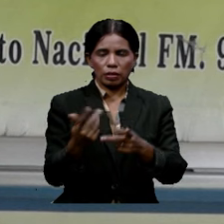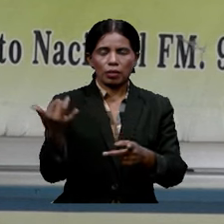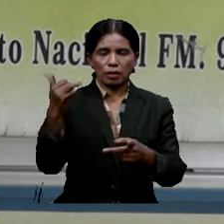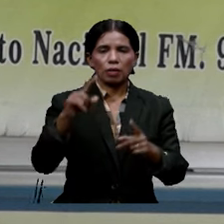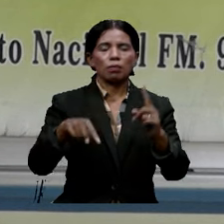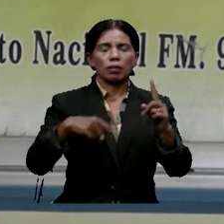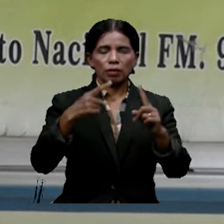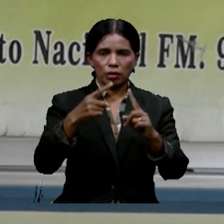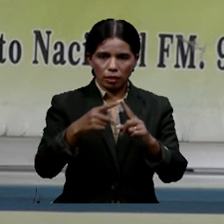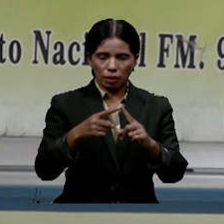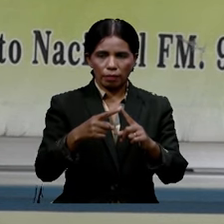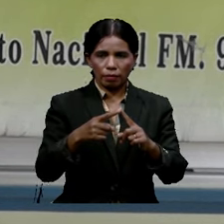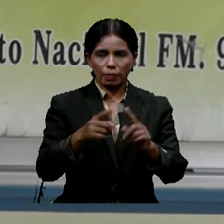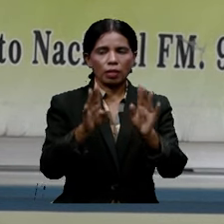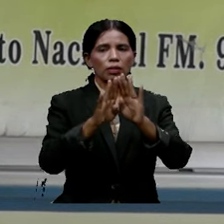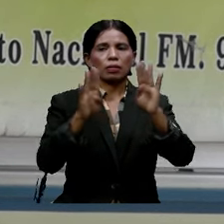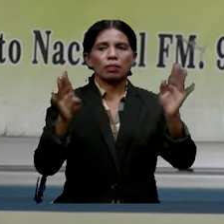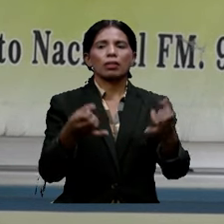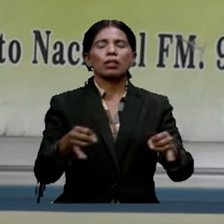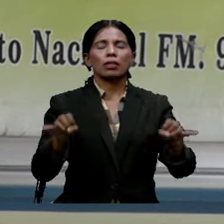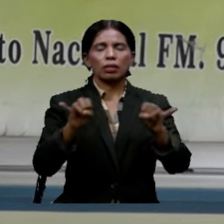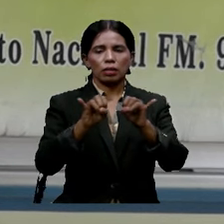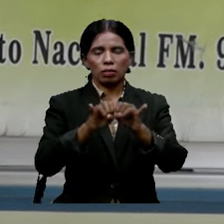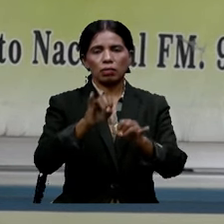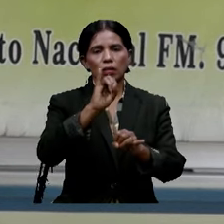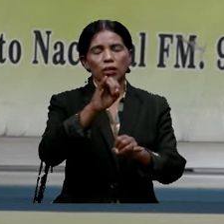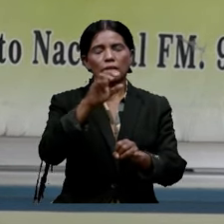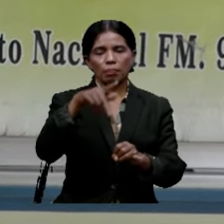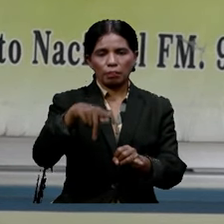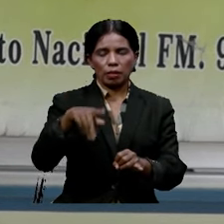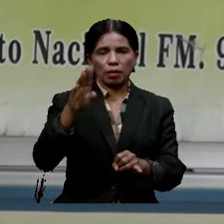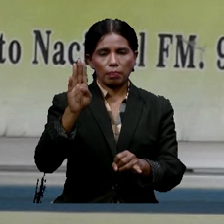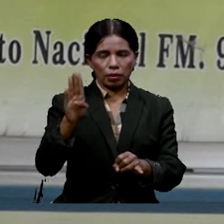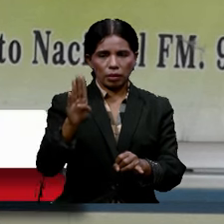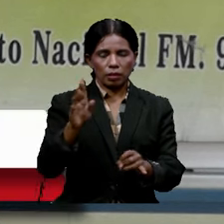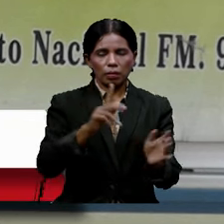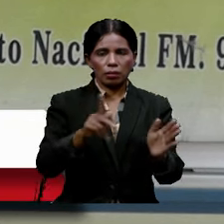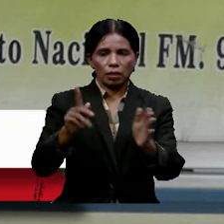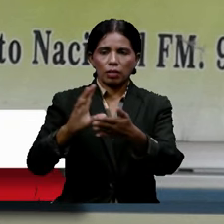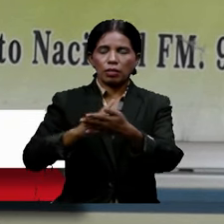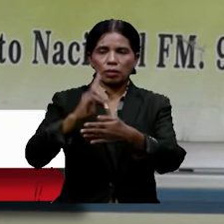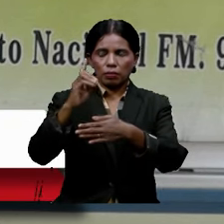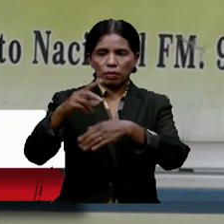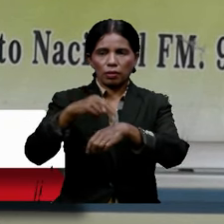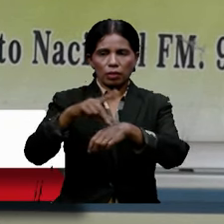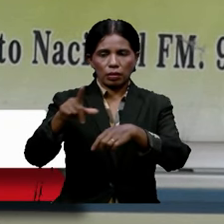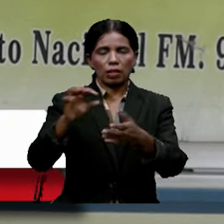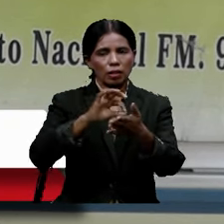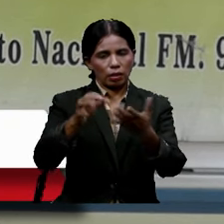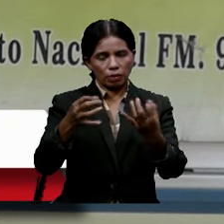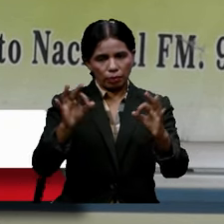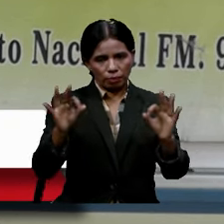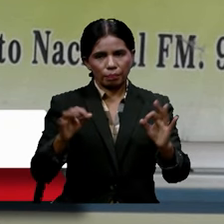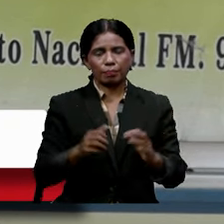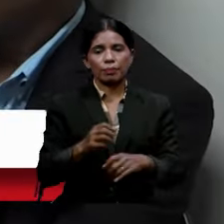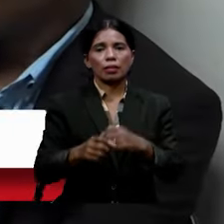hira atu loke institutu ni be maka iha ita ne plano estratégico de desenvolvimento nacional hakerekan. Ia